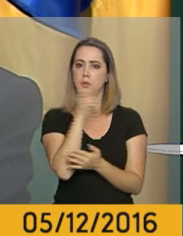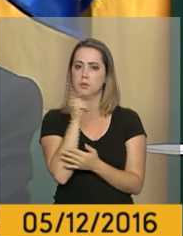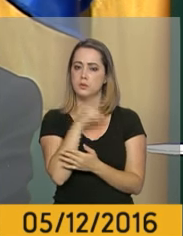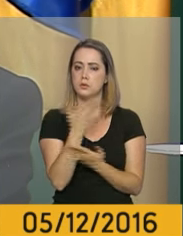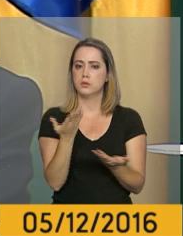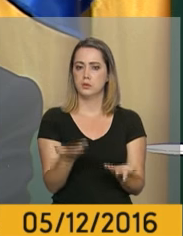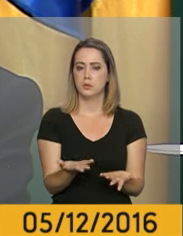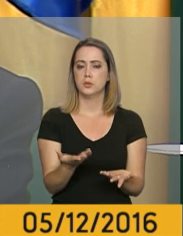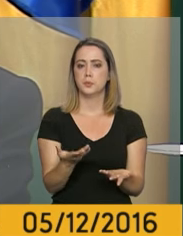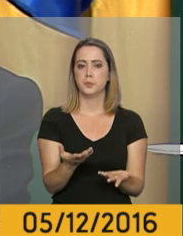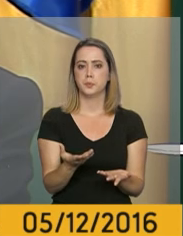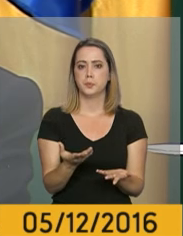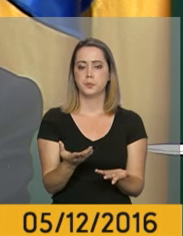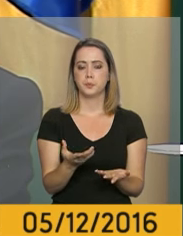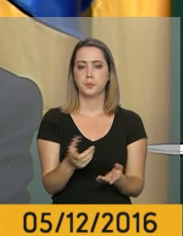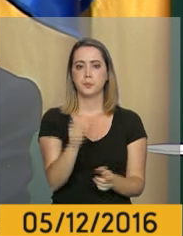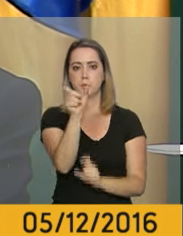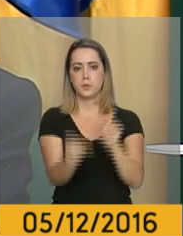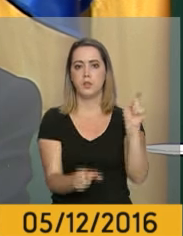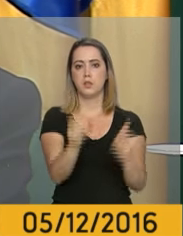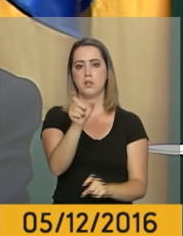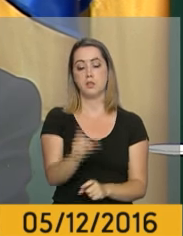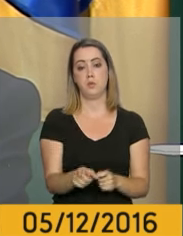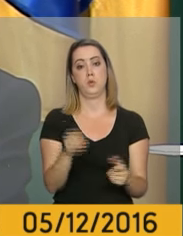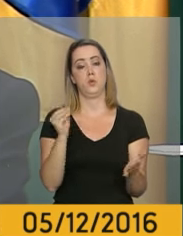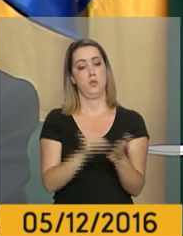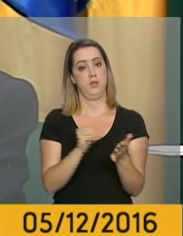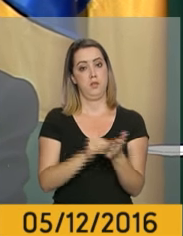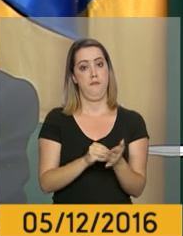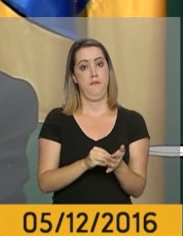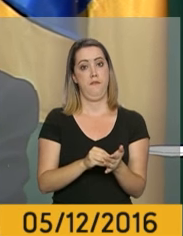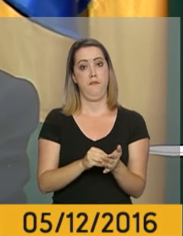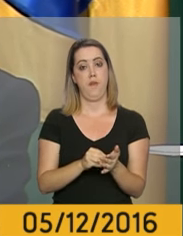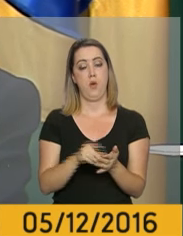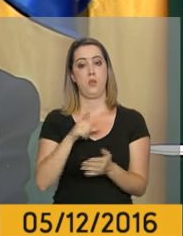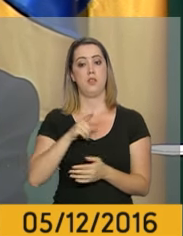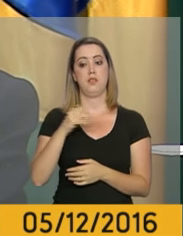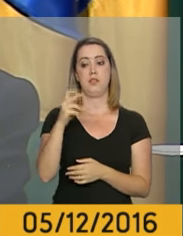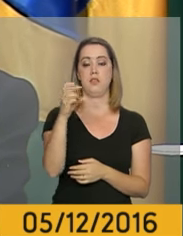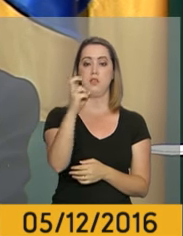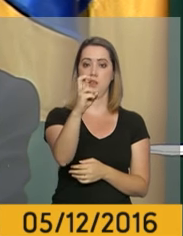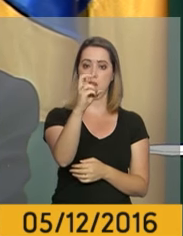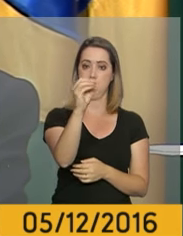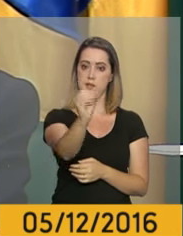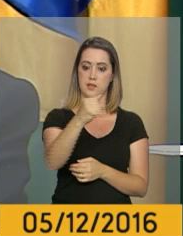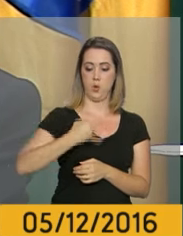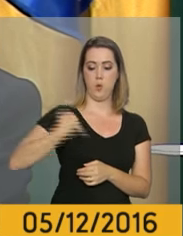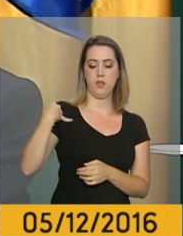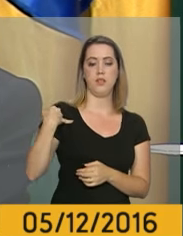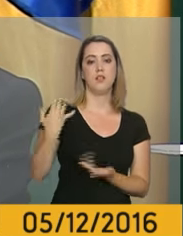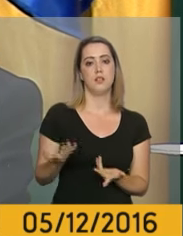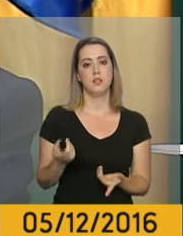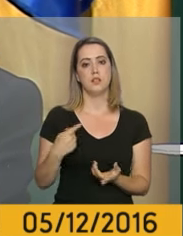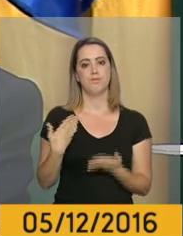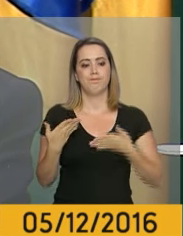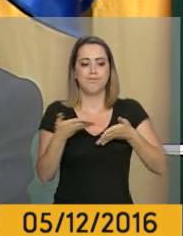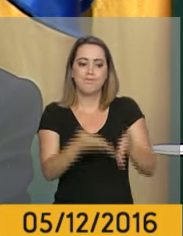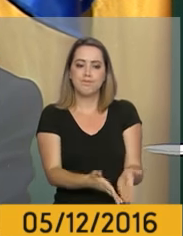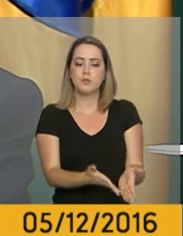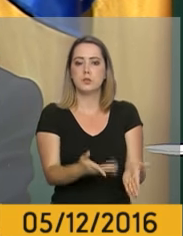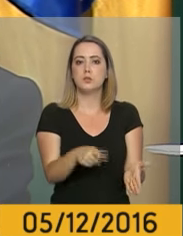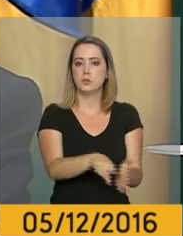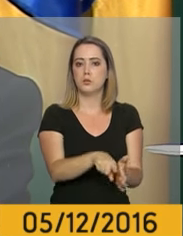né, ah, aqueles que ainda não atingiram 50 anos são atingidos eh por esta